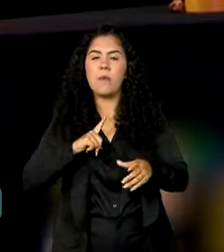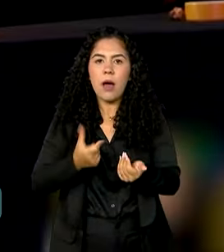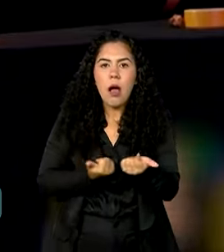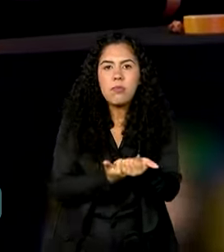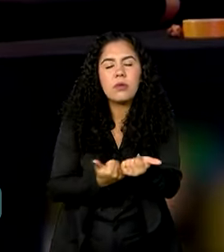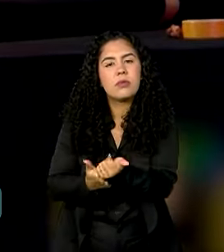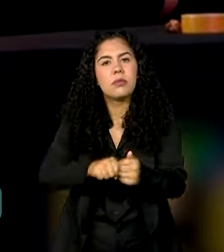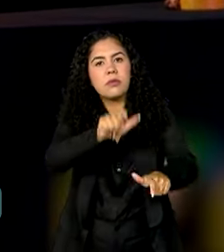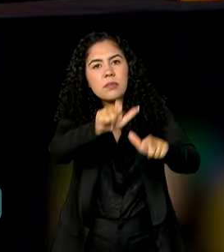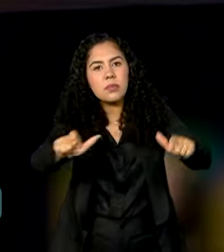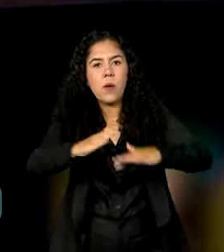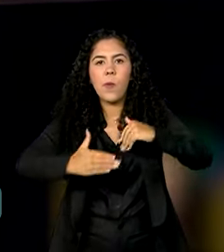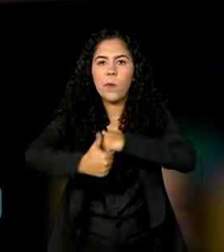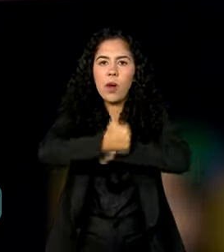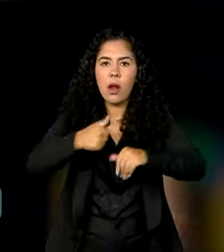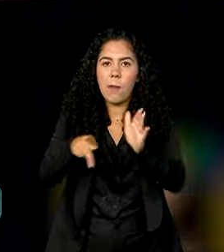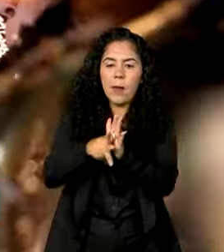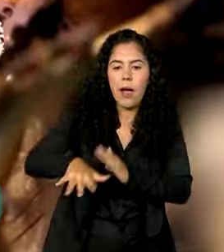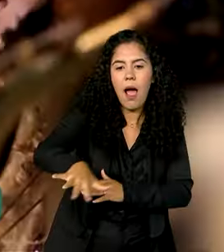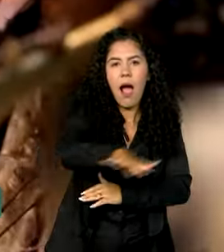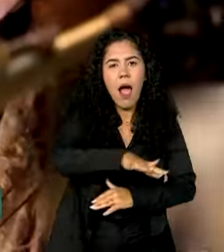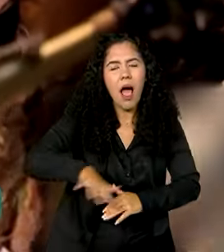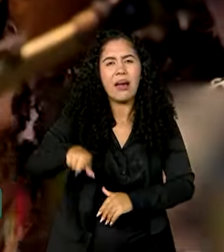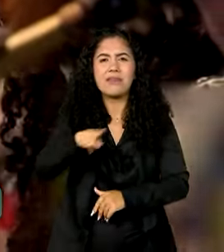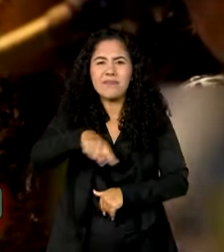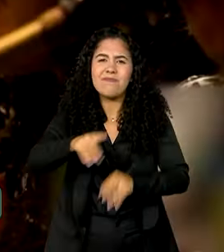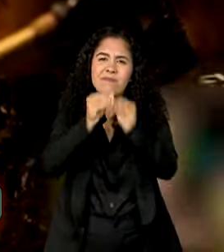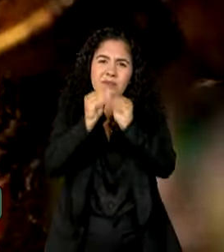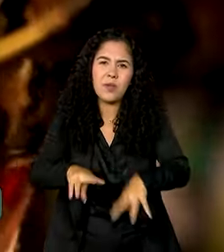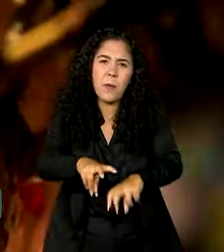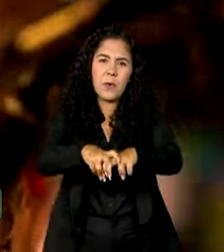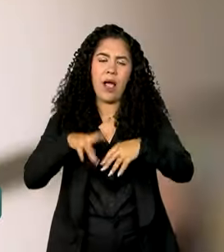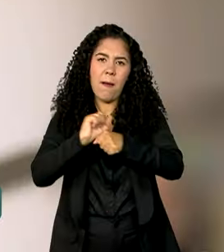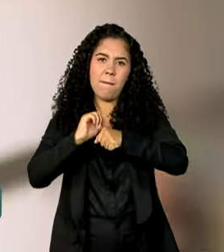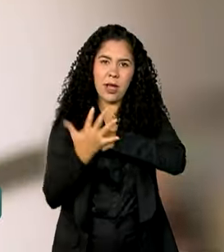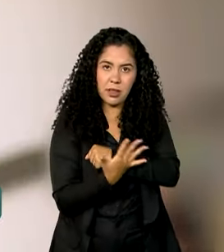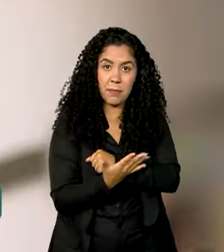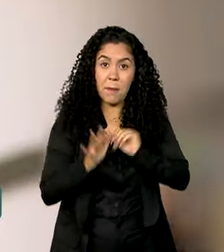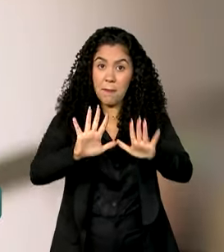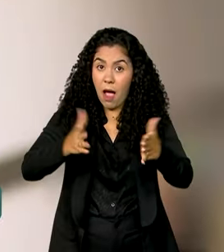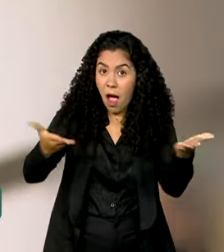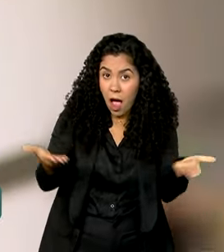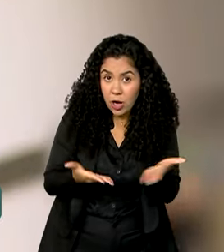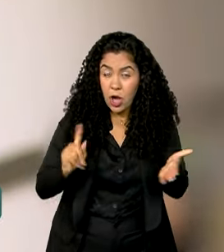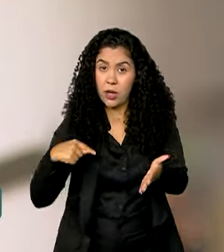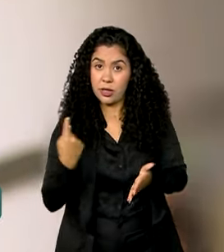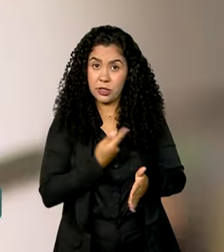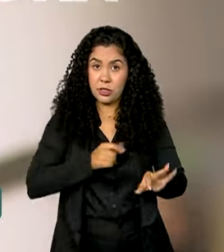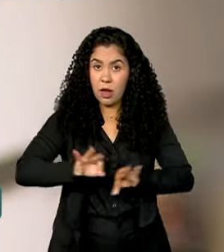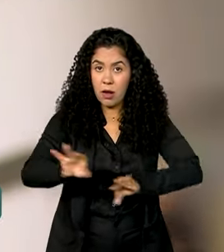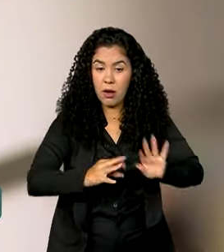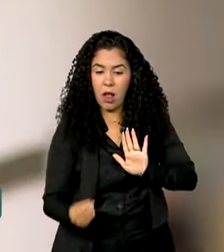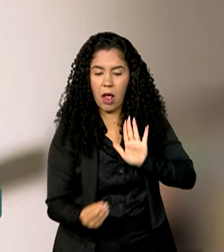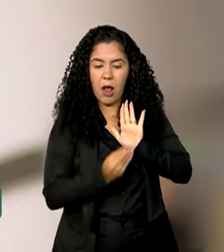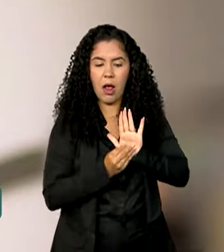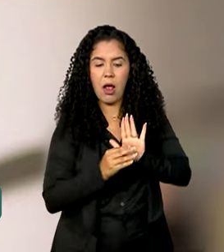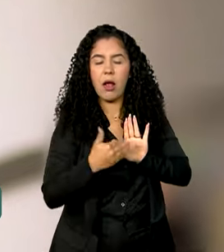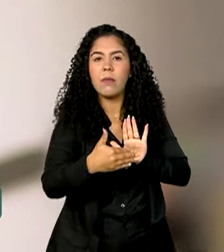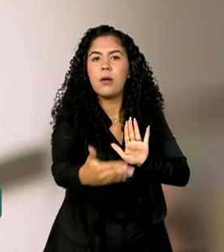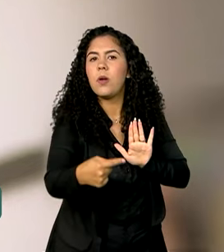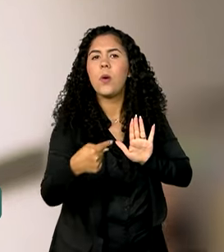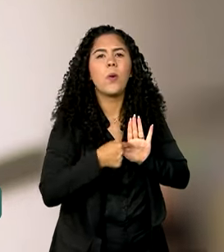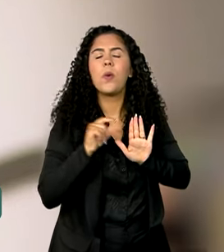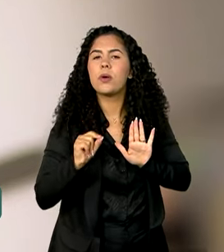trabalhadoras do setor que foram duramente afetados pela pandemia. Agora estamos implementando a política nacional